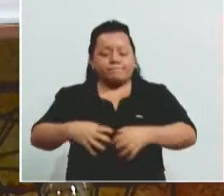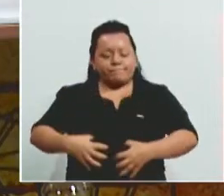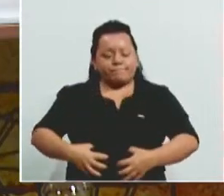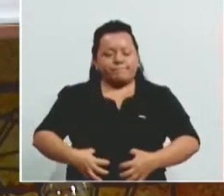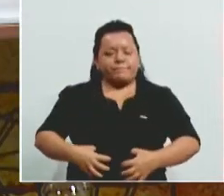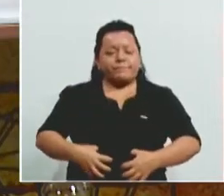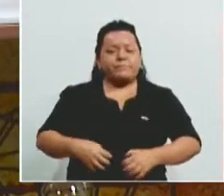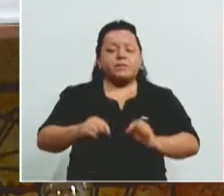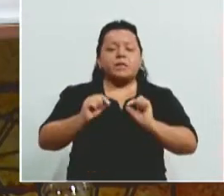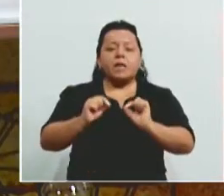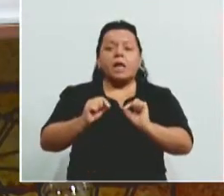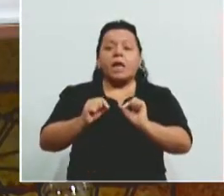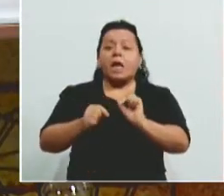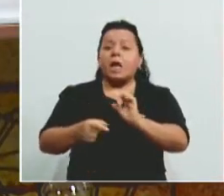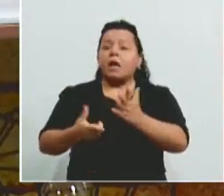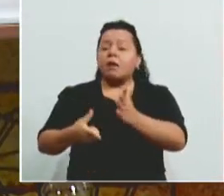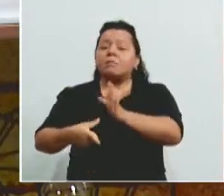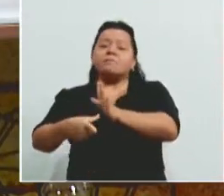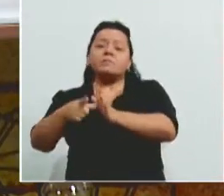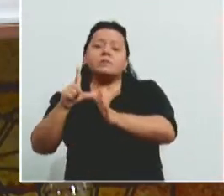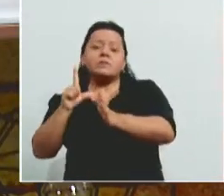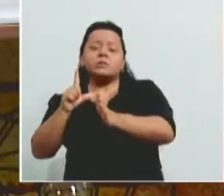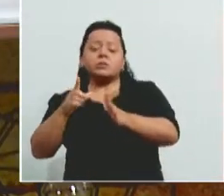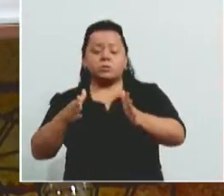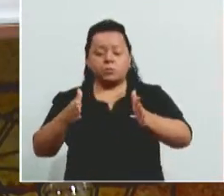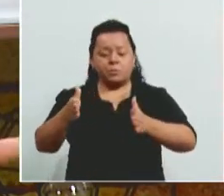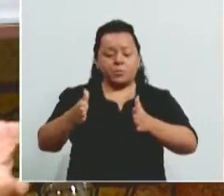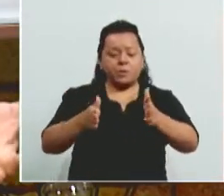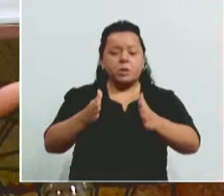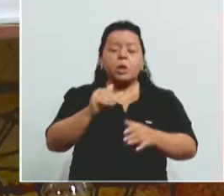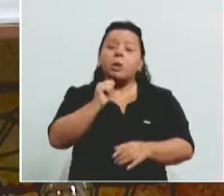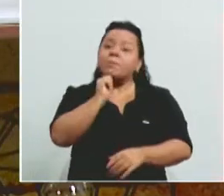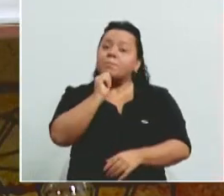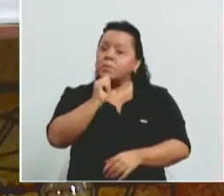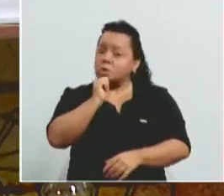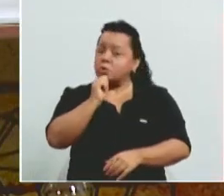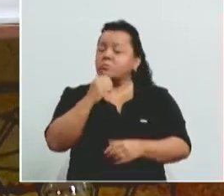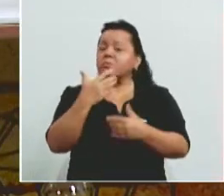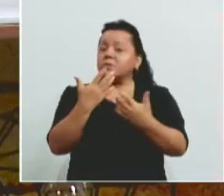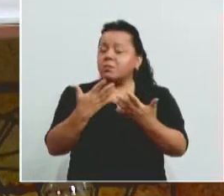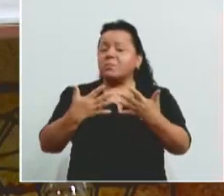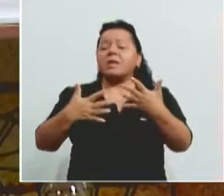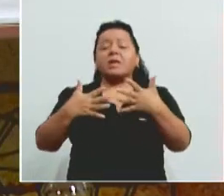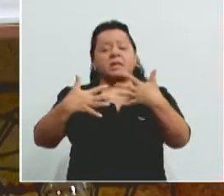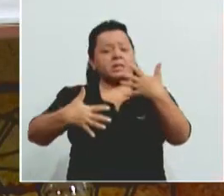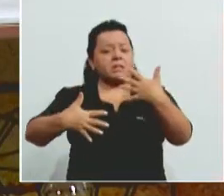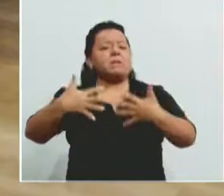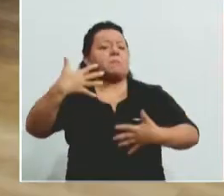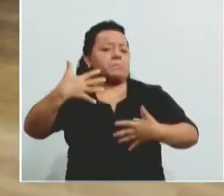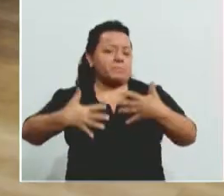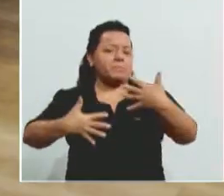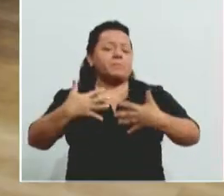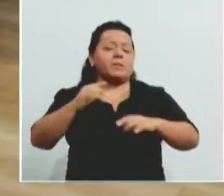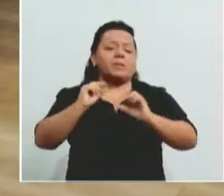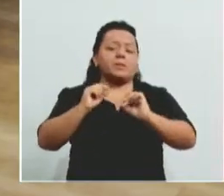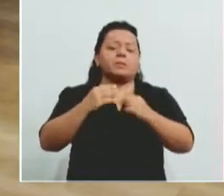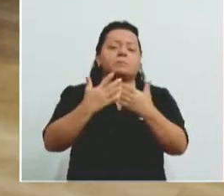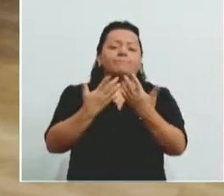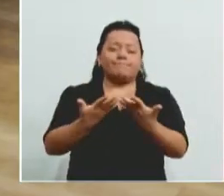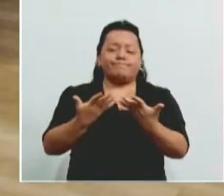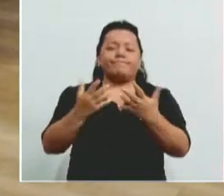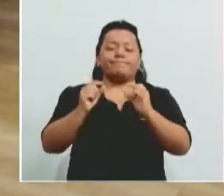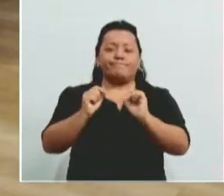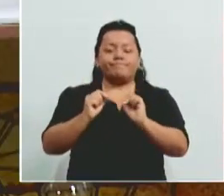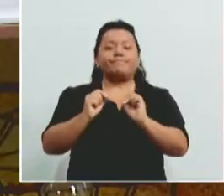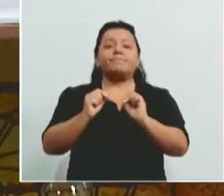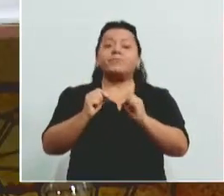fora do período menstrual. Então, atrapalha completamente a qualidade de vida da mulher. E ainda pode levar à infertilidade, né?